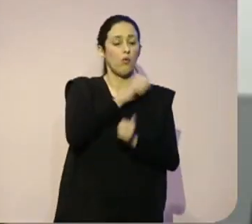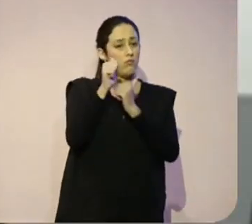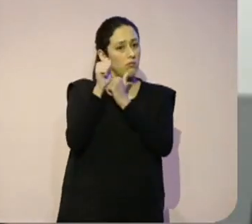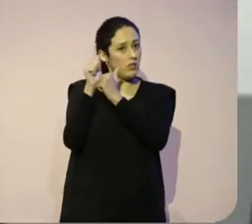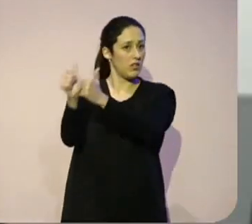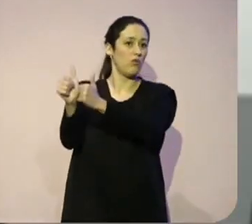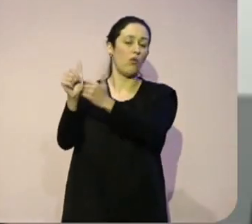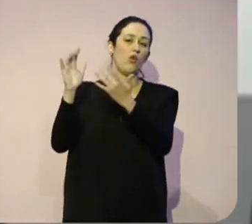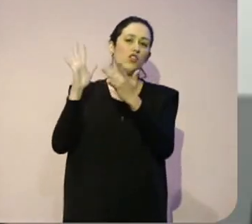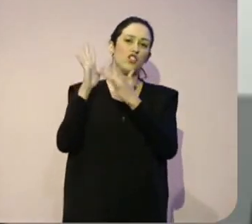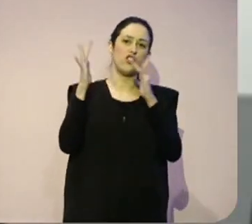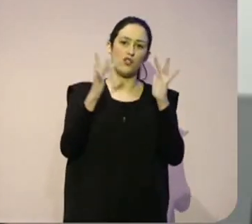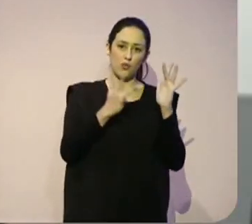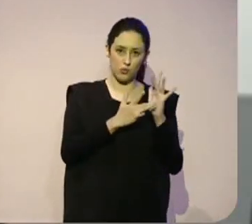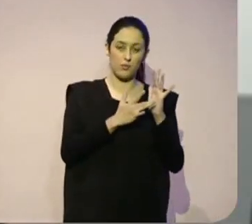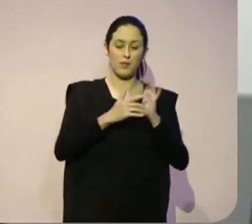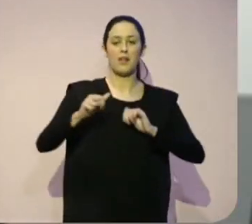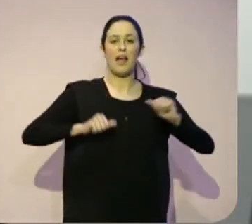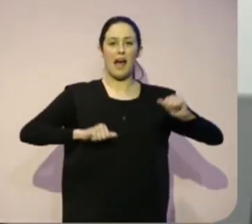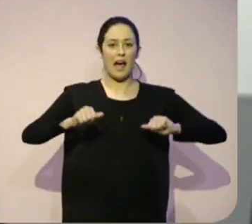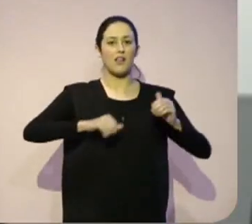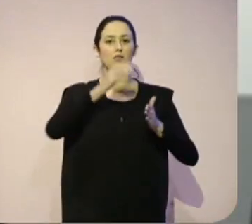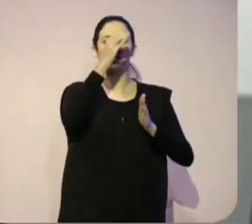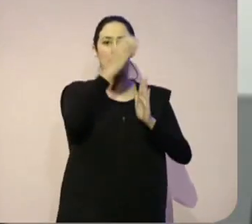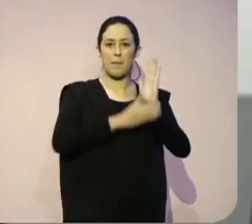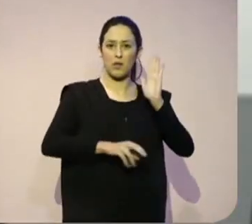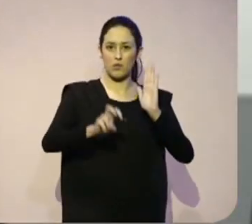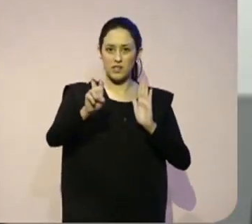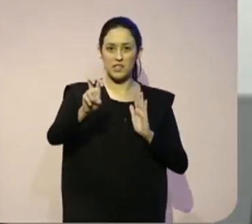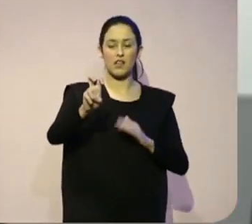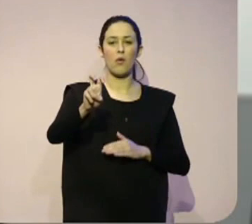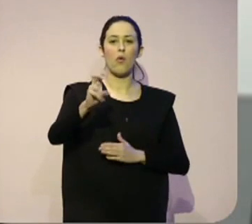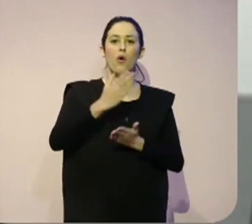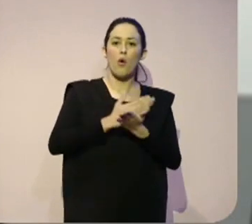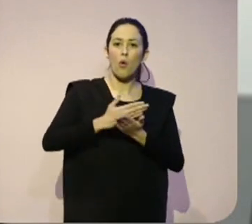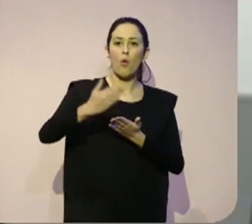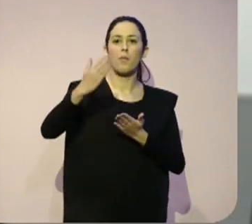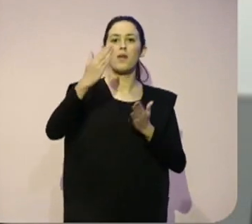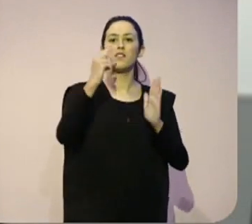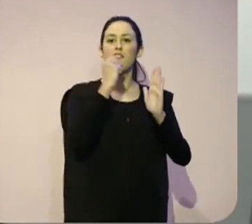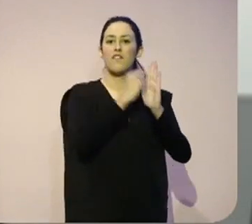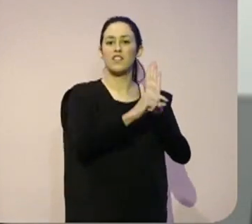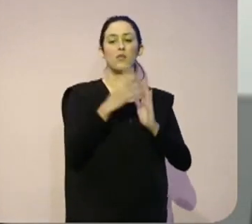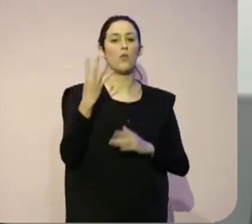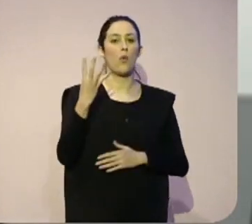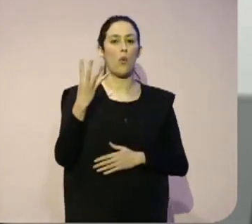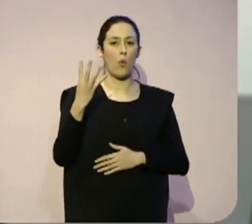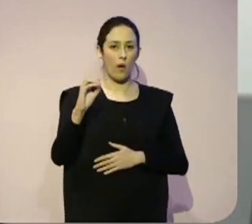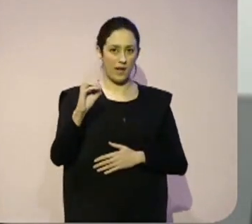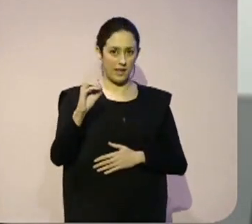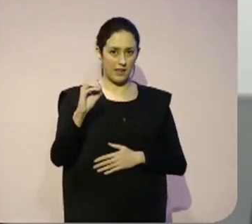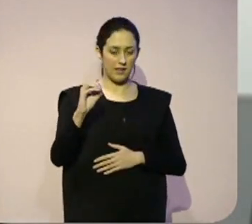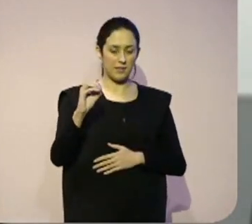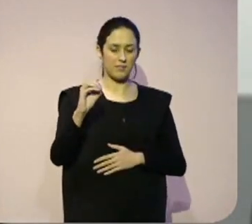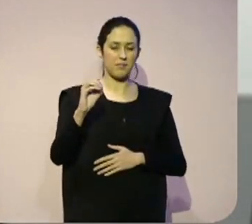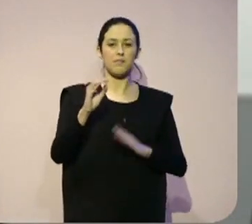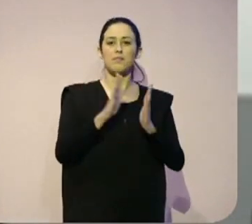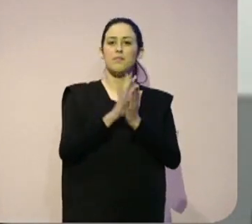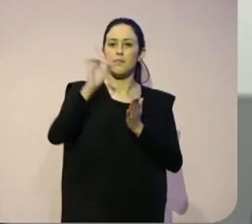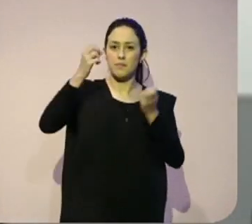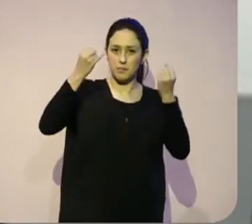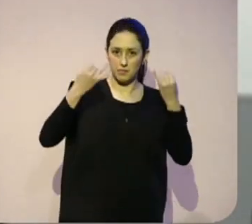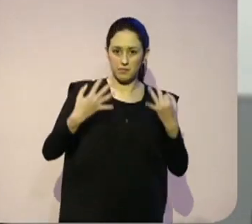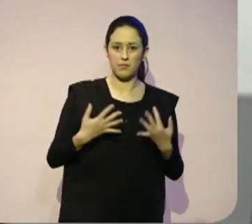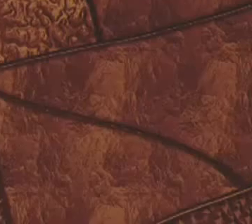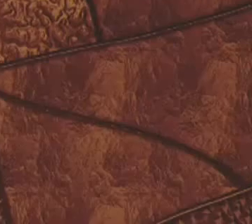seguidores de Jesus. Então vamos lá, Atos capítulo 5, a partir do versículo 40, a palavra de Deus nos diz